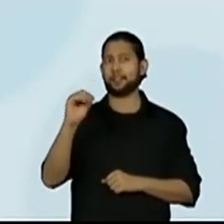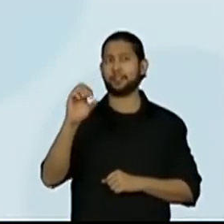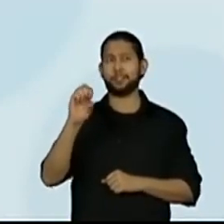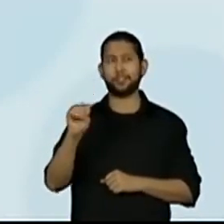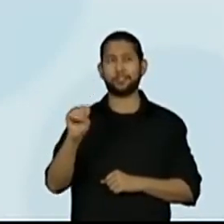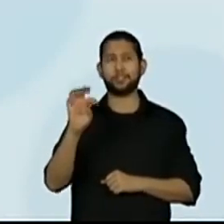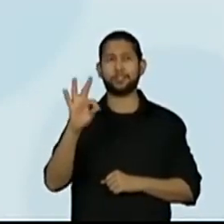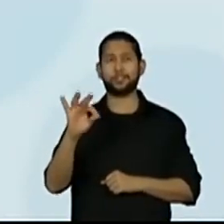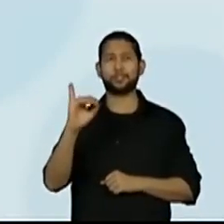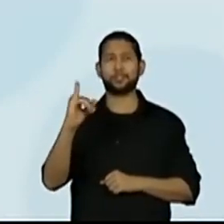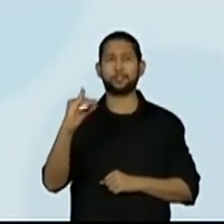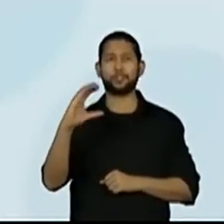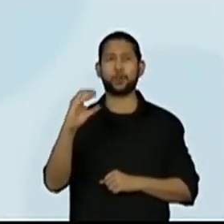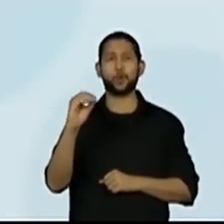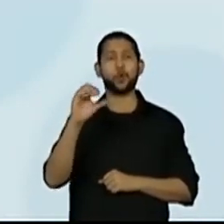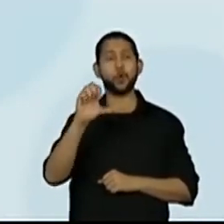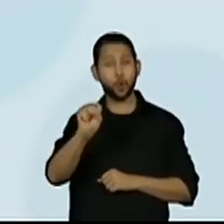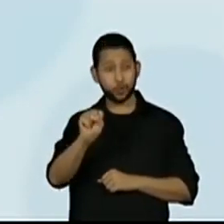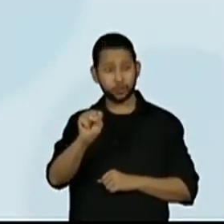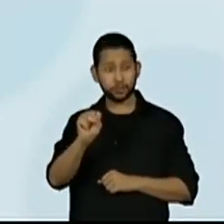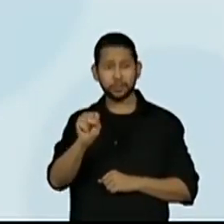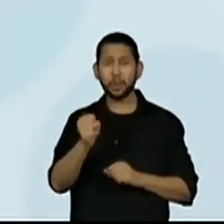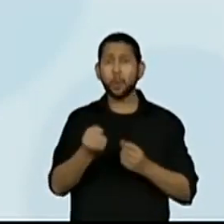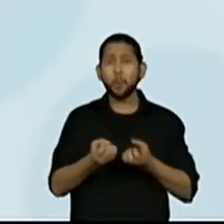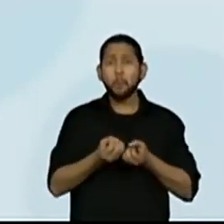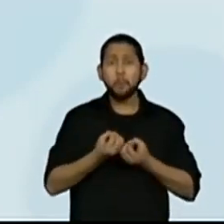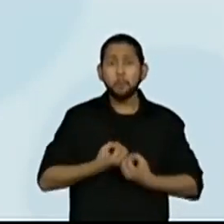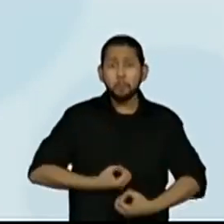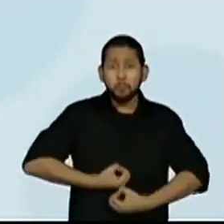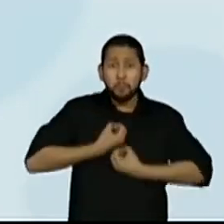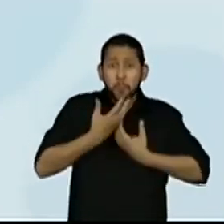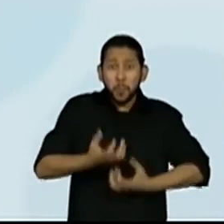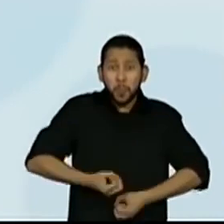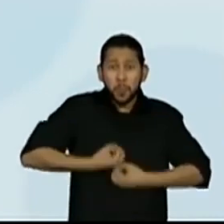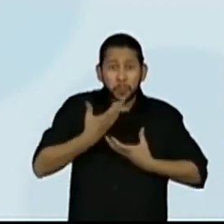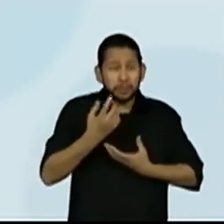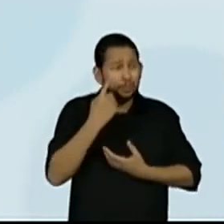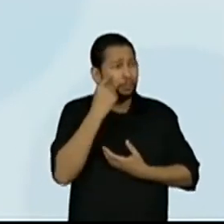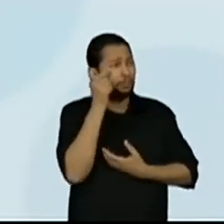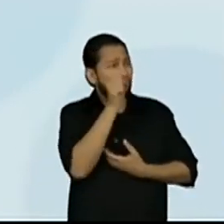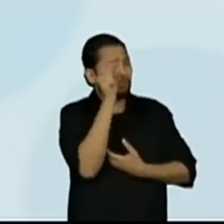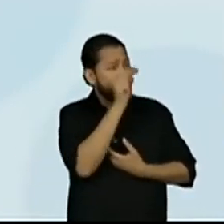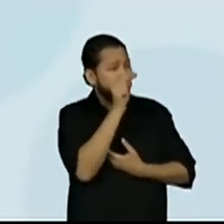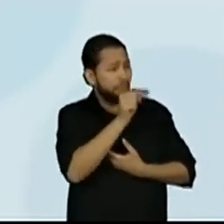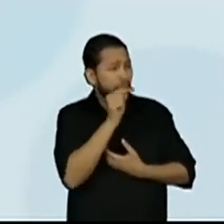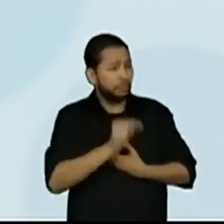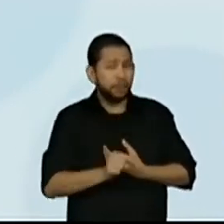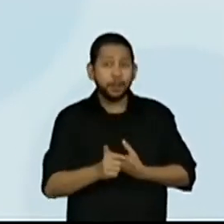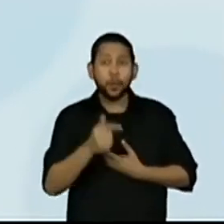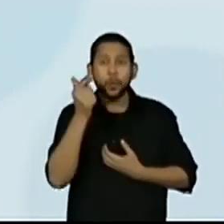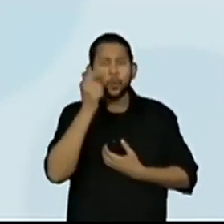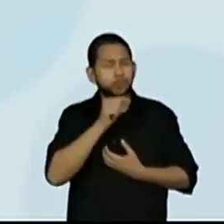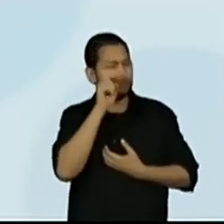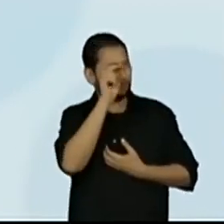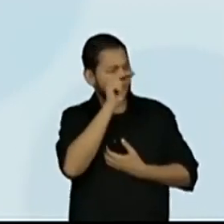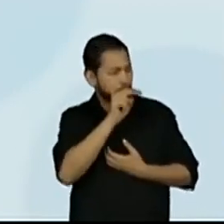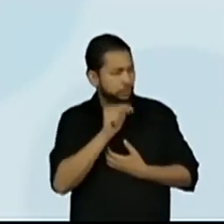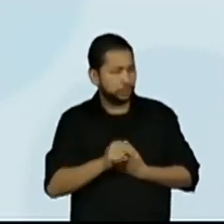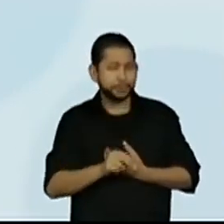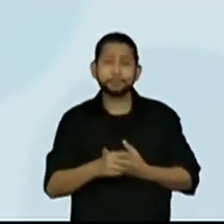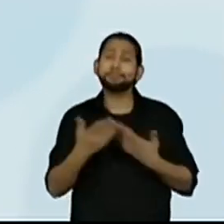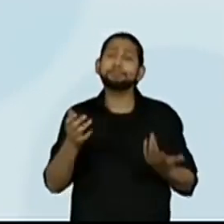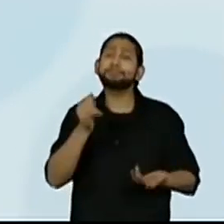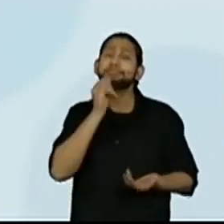Ele tem uma infinidade de palavras que possam me inspirar a fazer acrósticos.